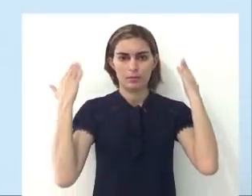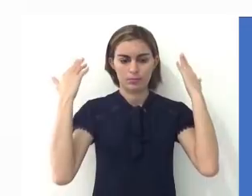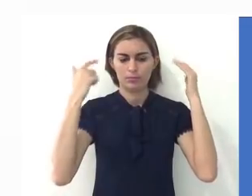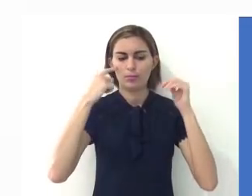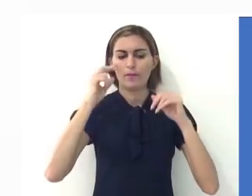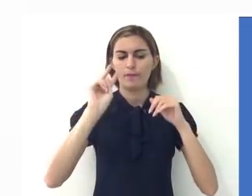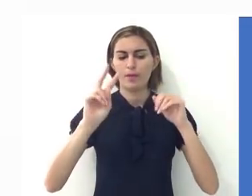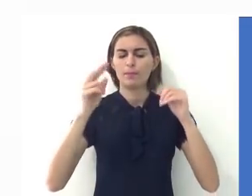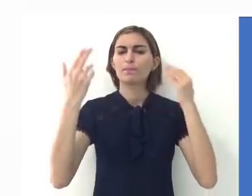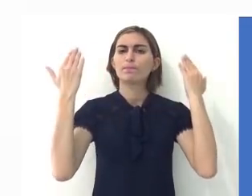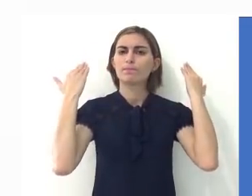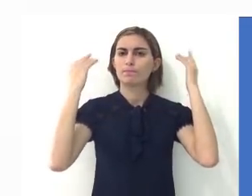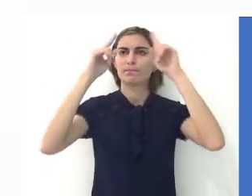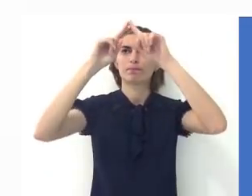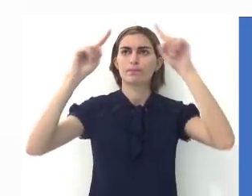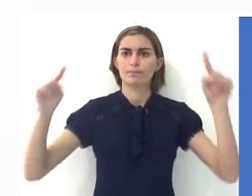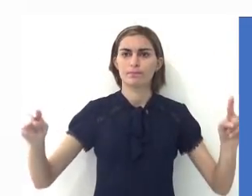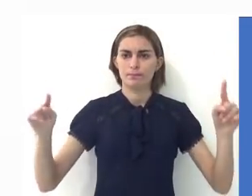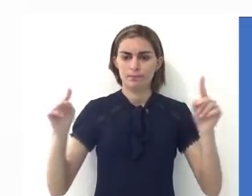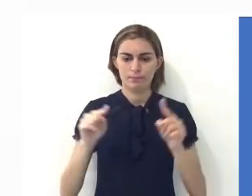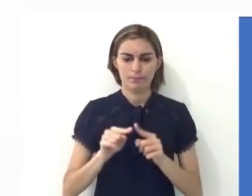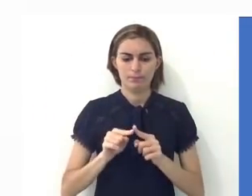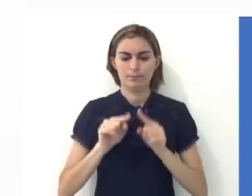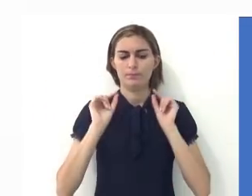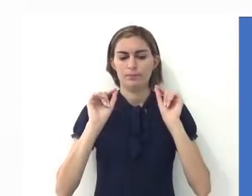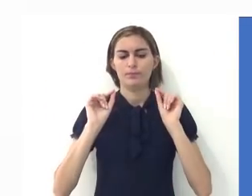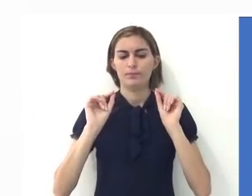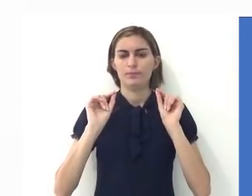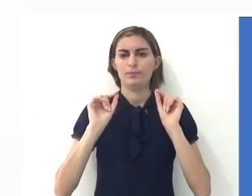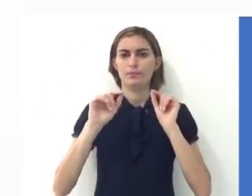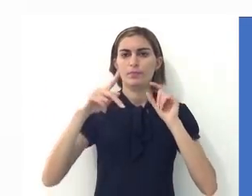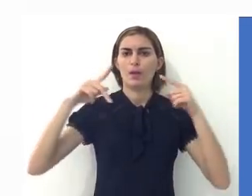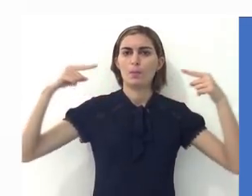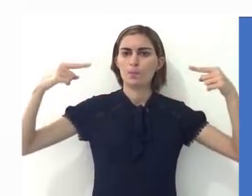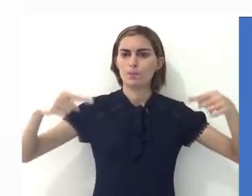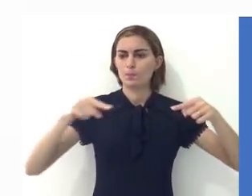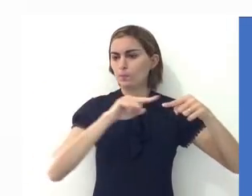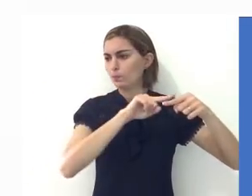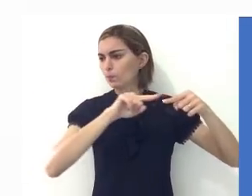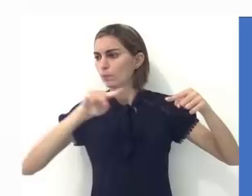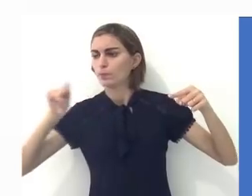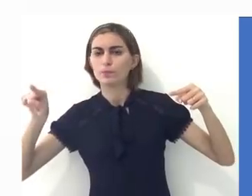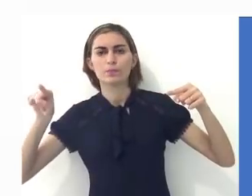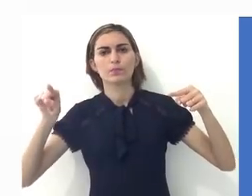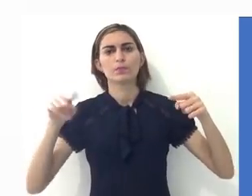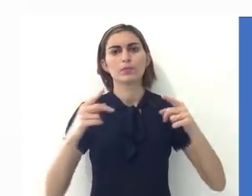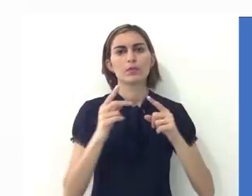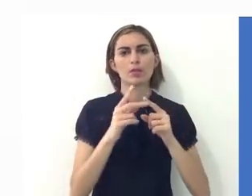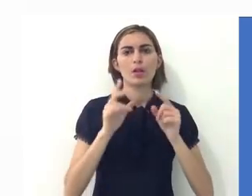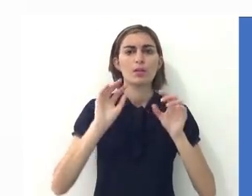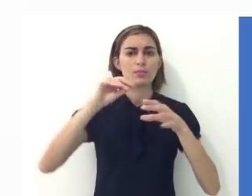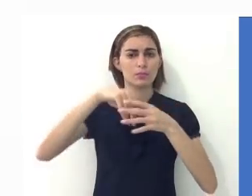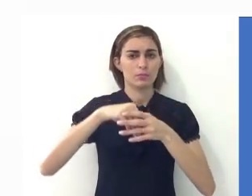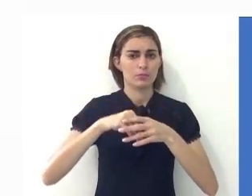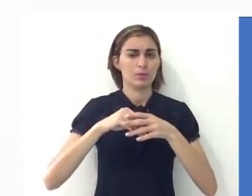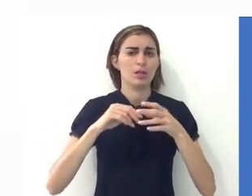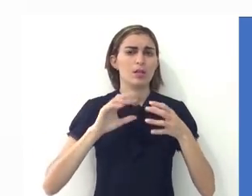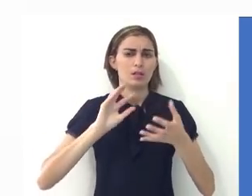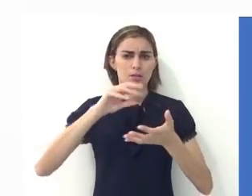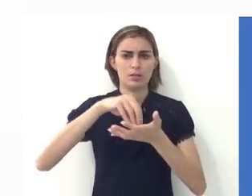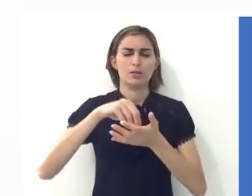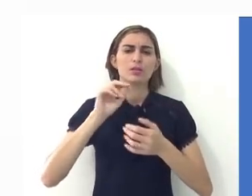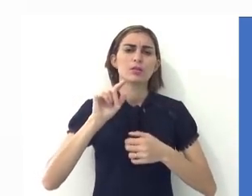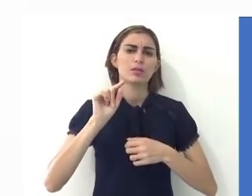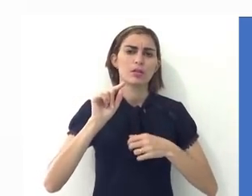losangos são o quê? Ele diz que as diagonais de um losango são perpendiculares entre si e estão contidas nas